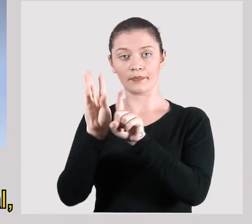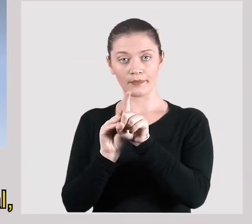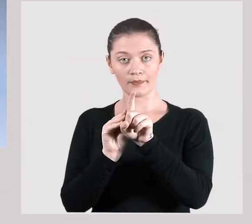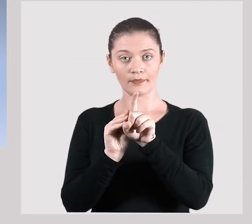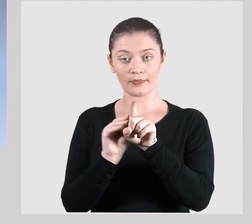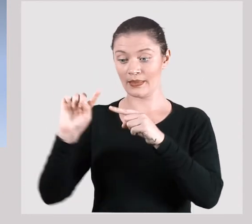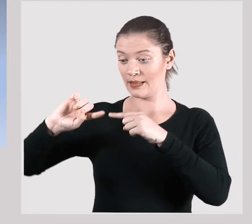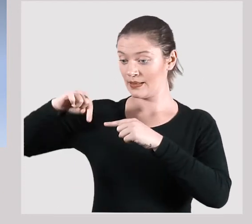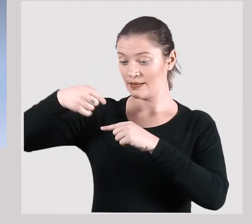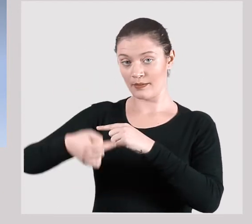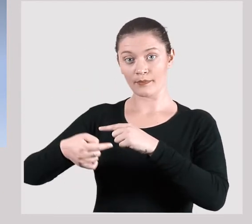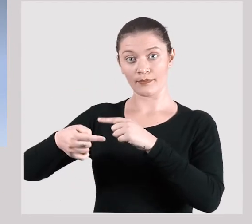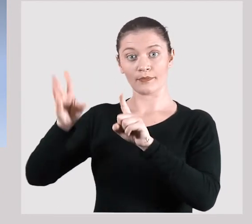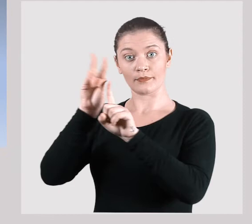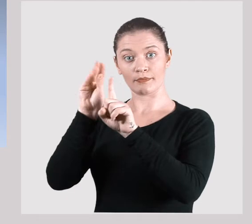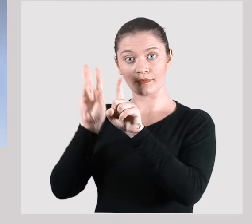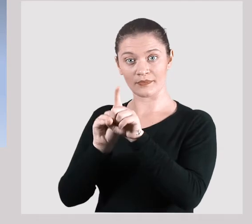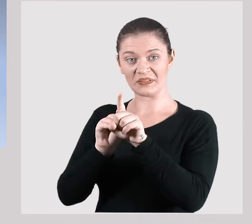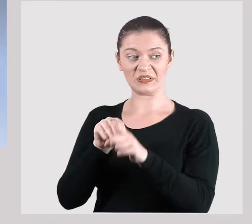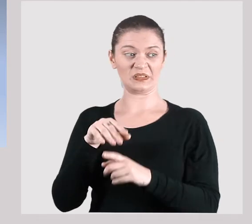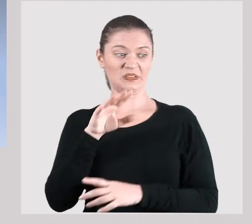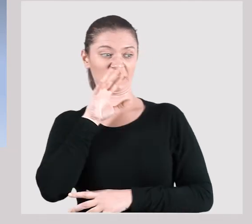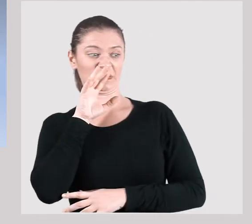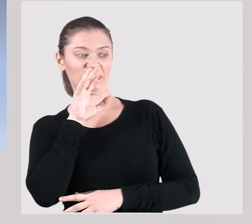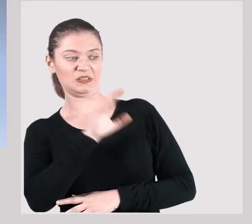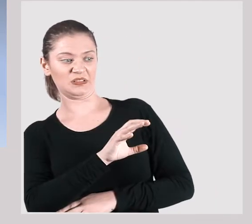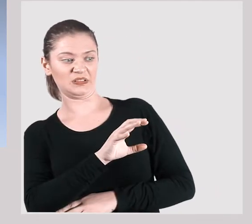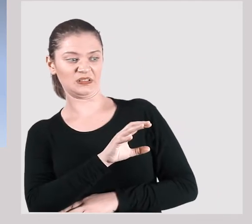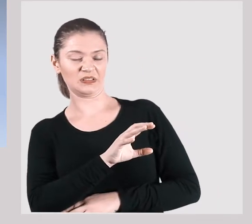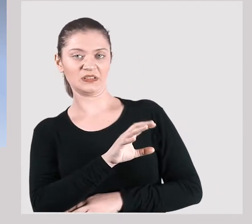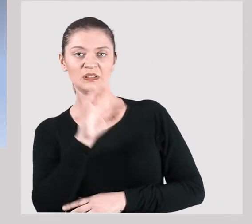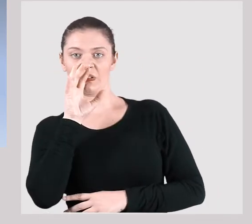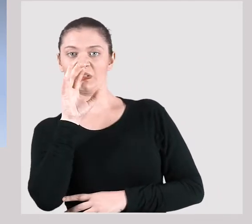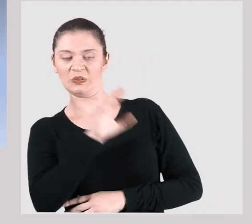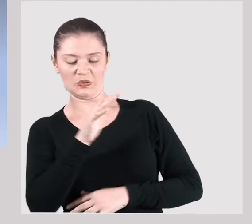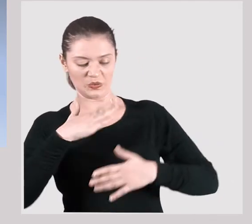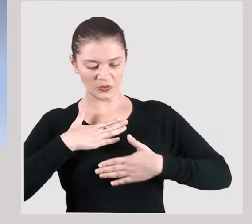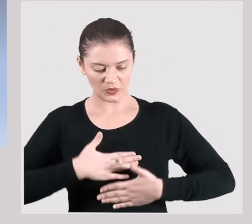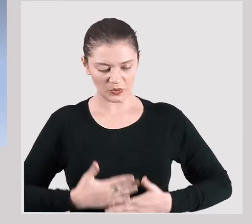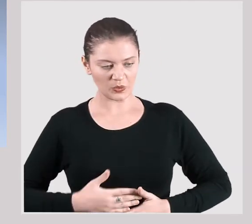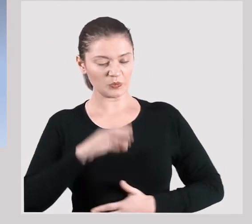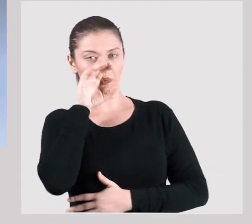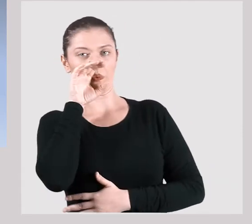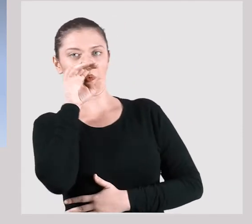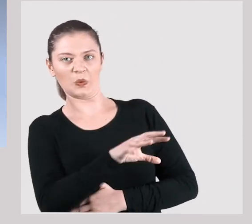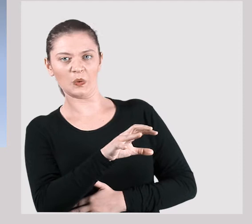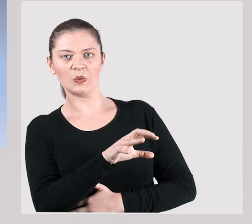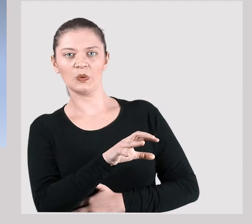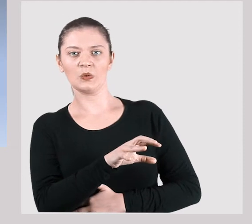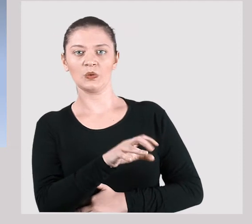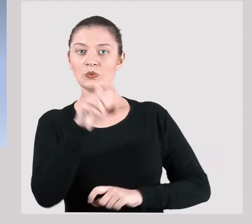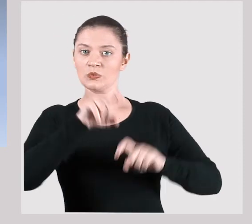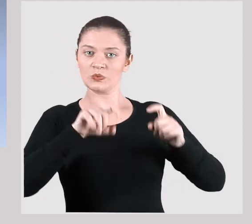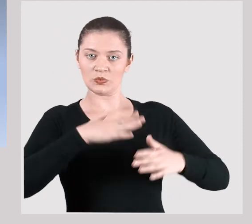abuso sexual a criança ou adolescente ficar com nojo, abuso ou estupro, né? Nojo do seu corpo, nojo das partes sexuais. Isso